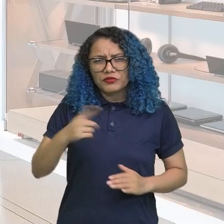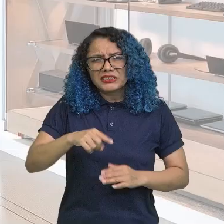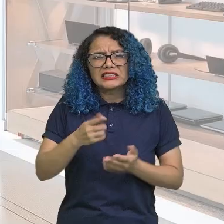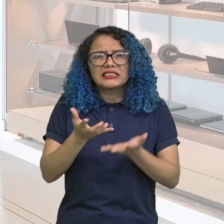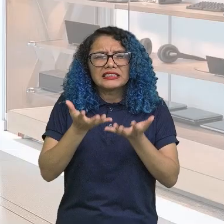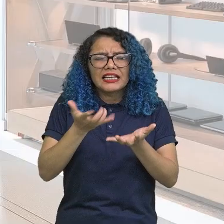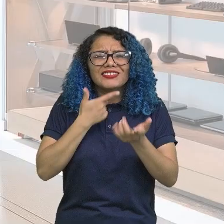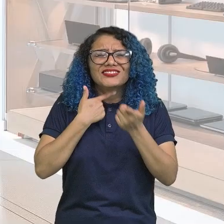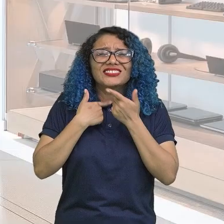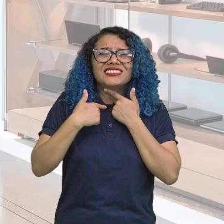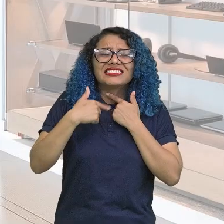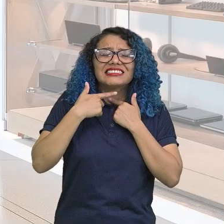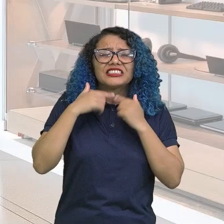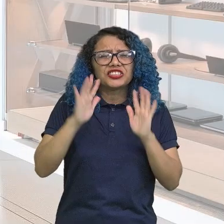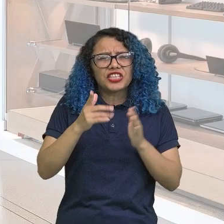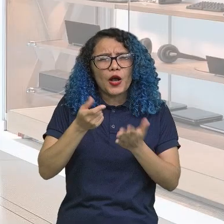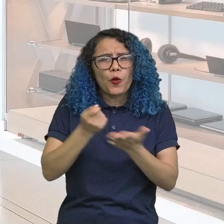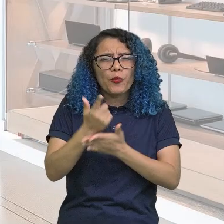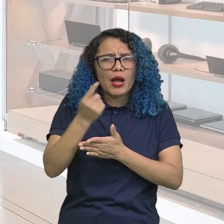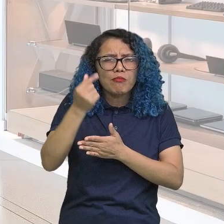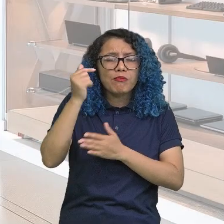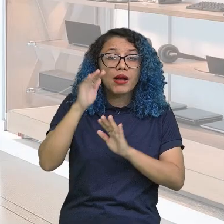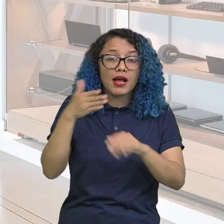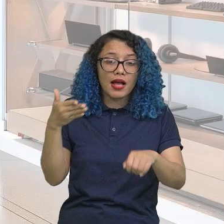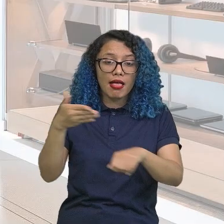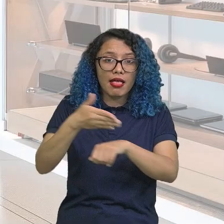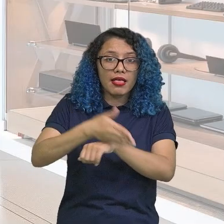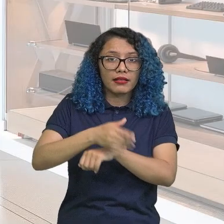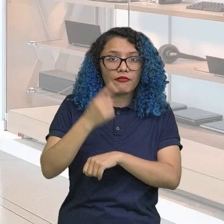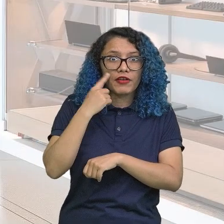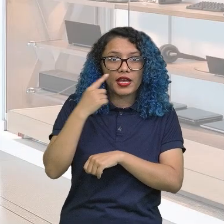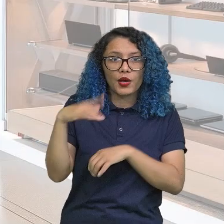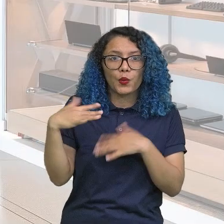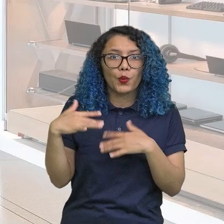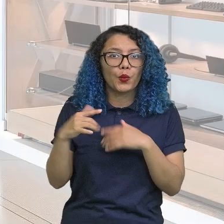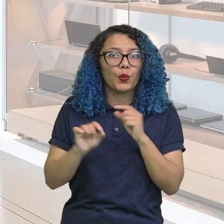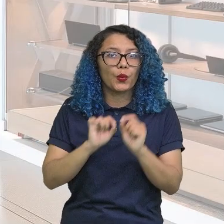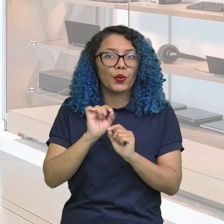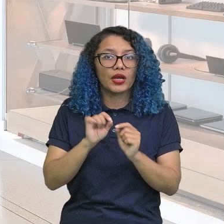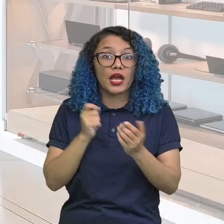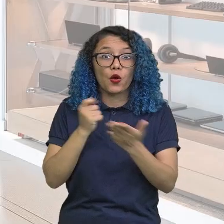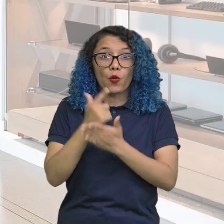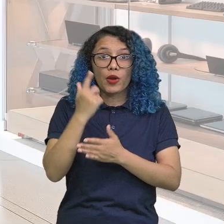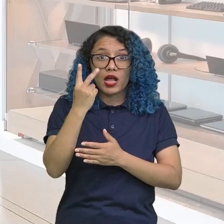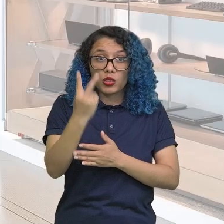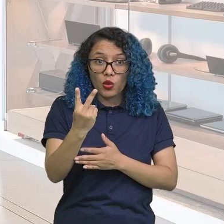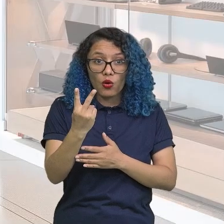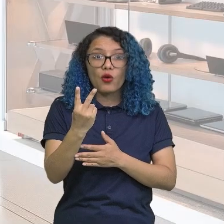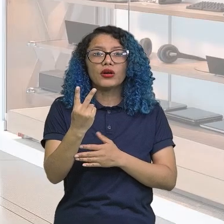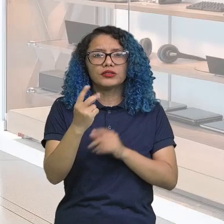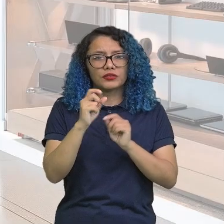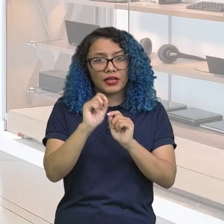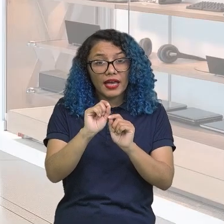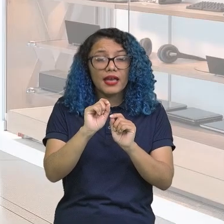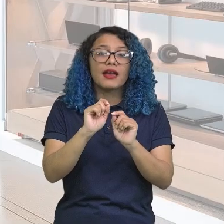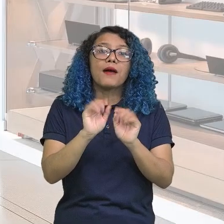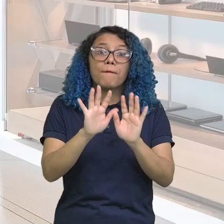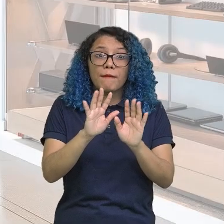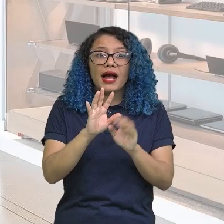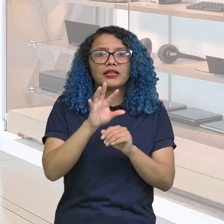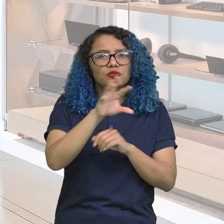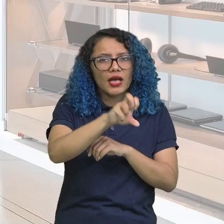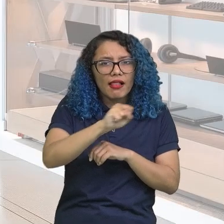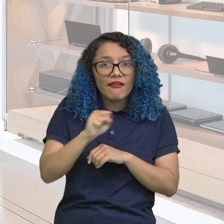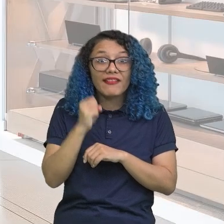muito tempo e quando você adentra a loja, olha aí a tentação. Compre 2, leve 3 com 25% de